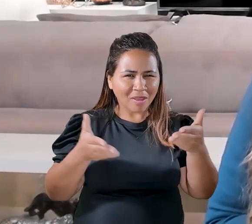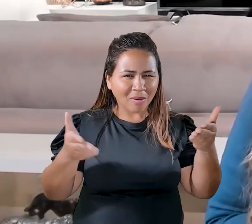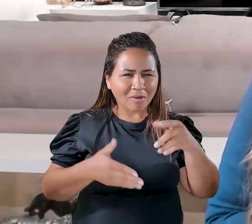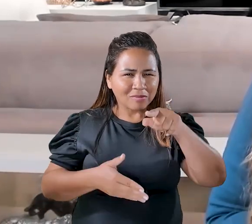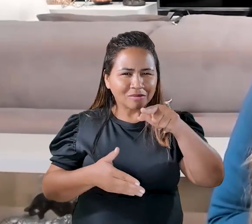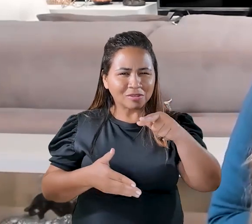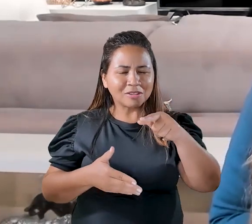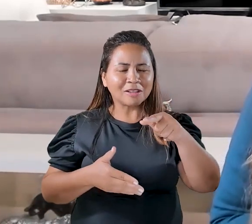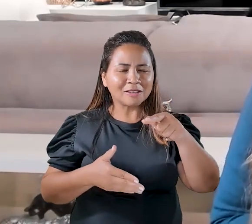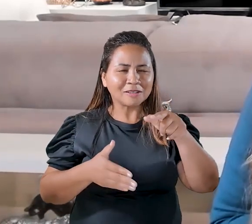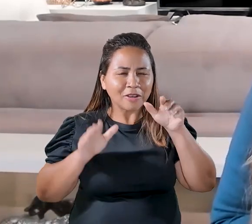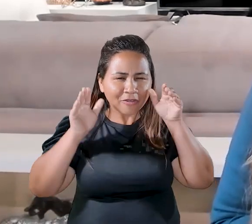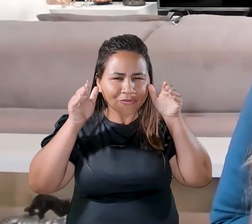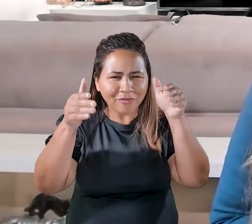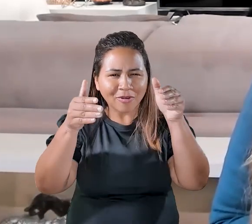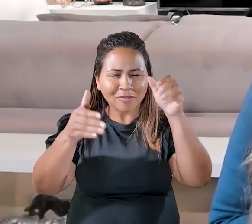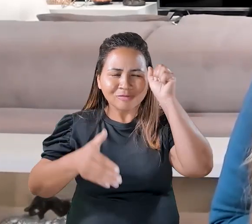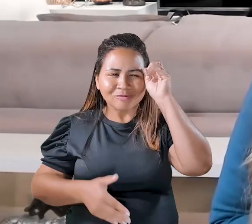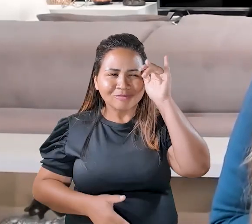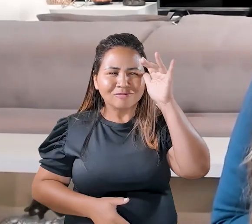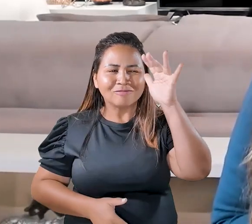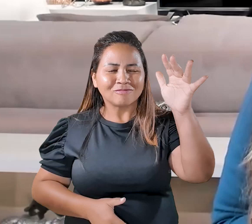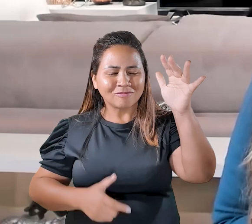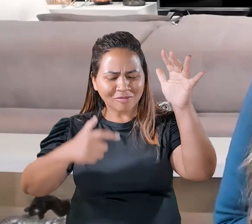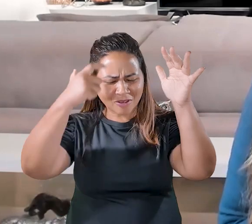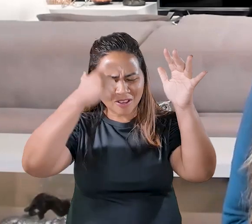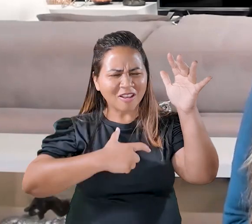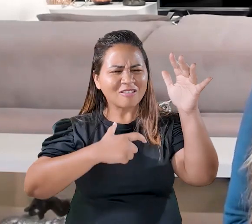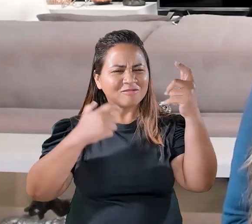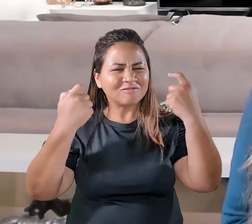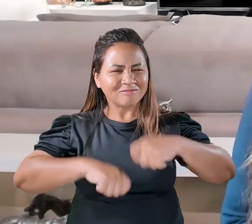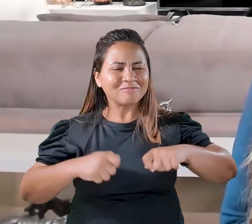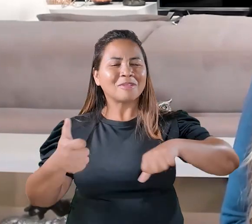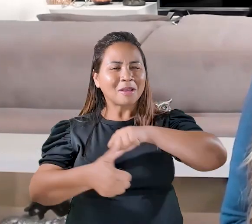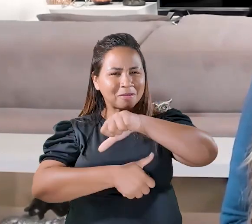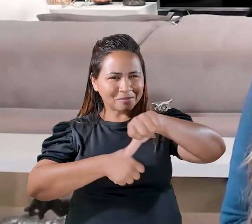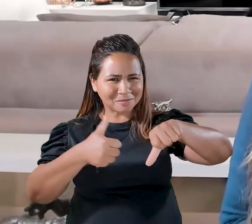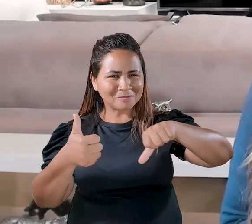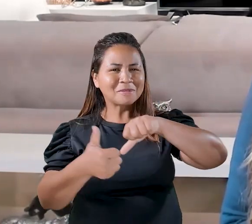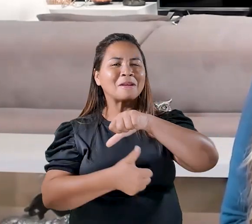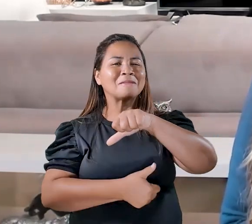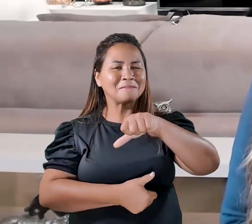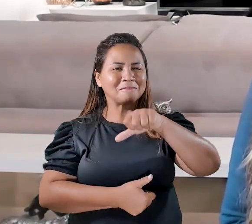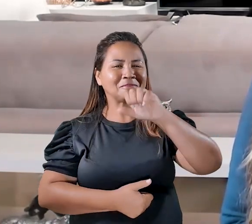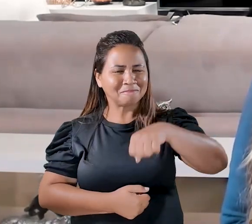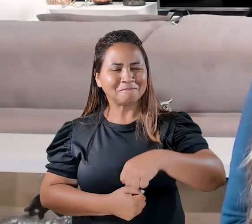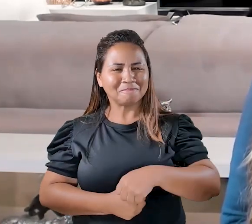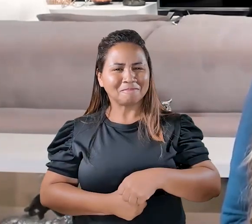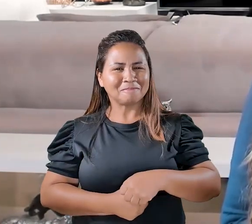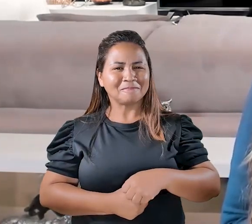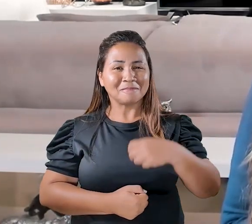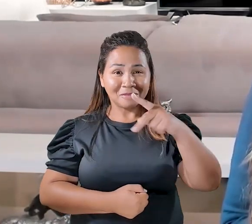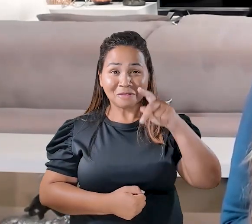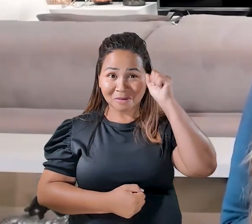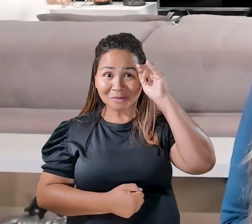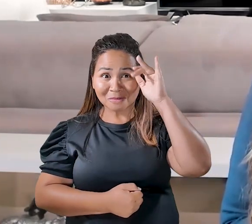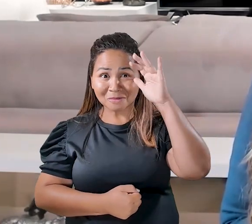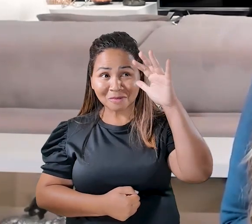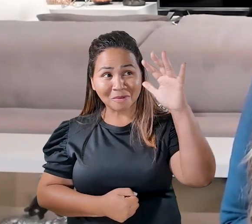sonho. No eu sou a mudança, nós somos a mudança. Agora é o teu sonho.